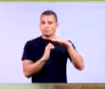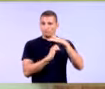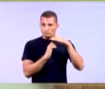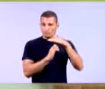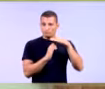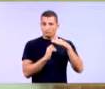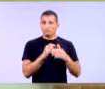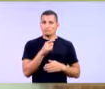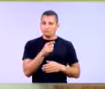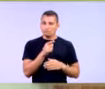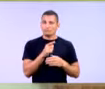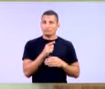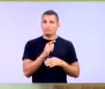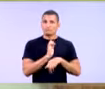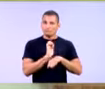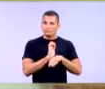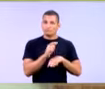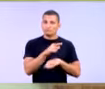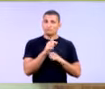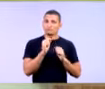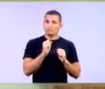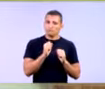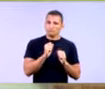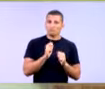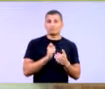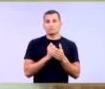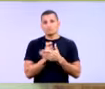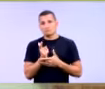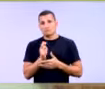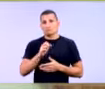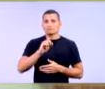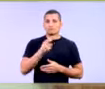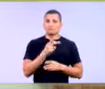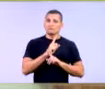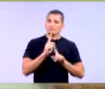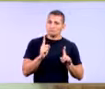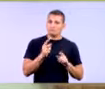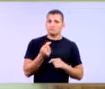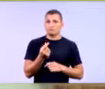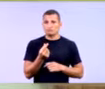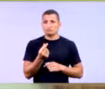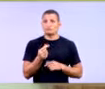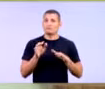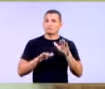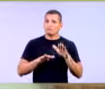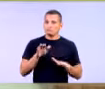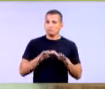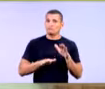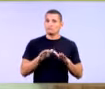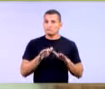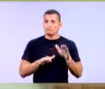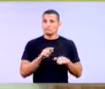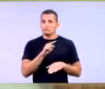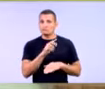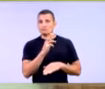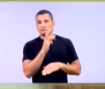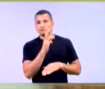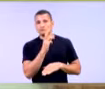concedente desse estágio, ela pode lhe remunerar ou não. Isso daí vai ficar a cargo ou do